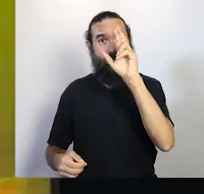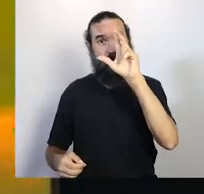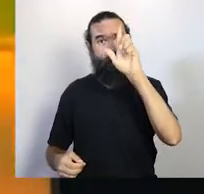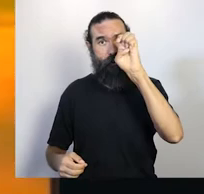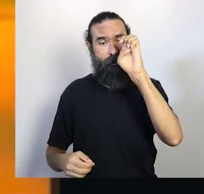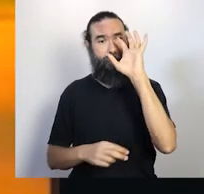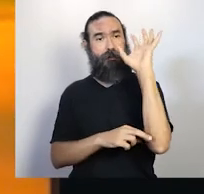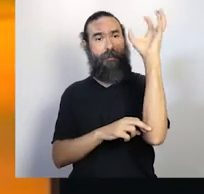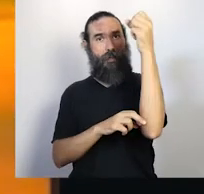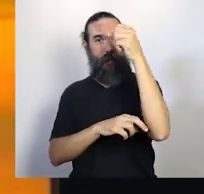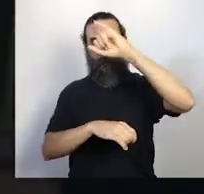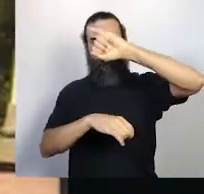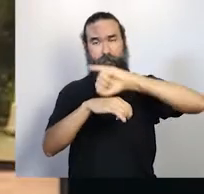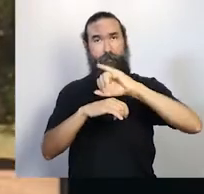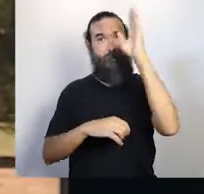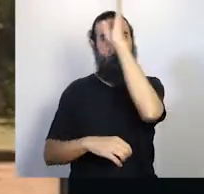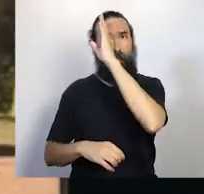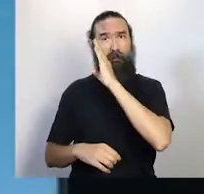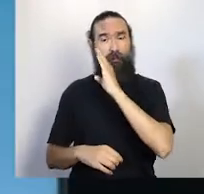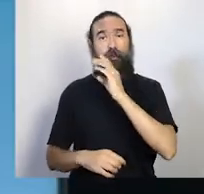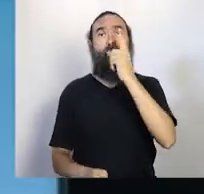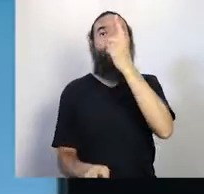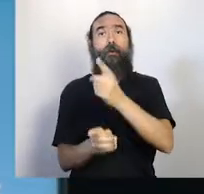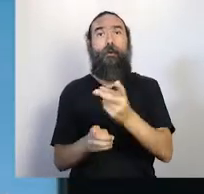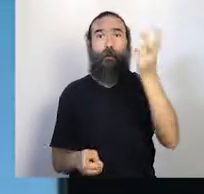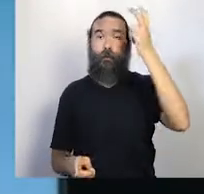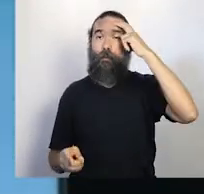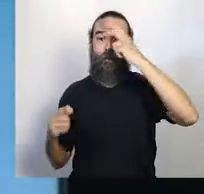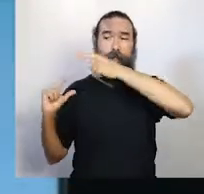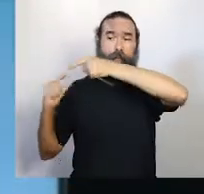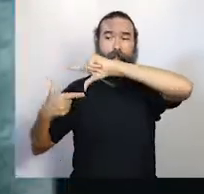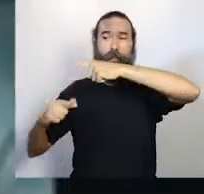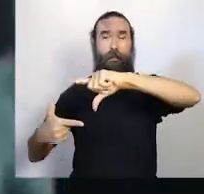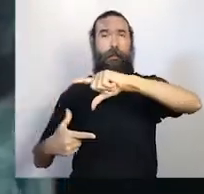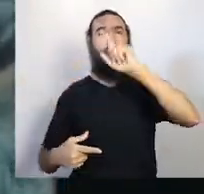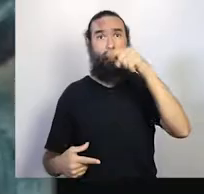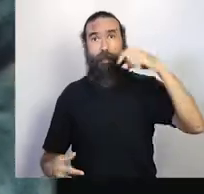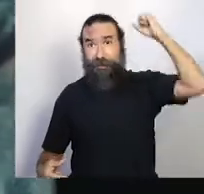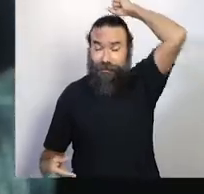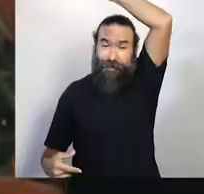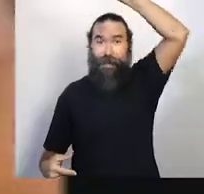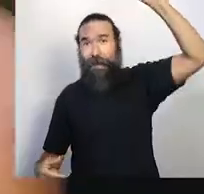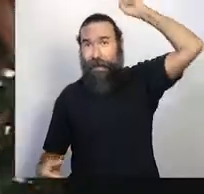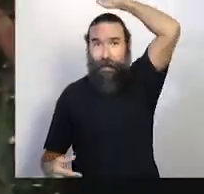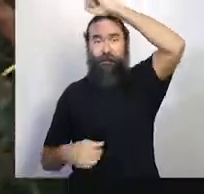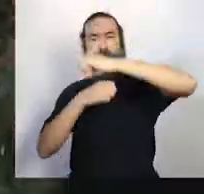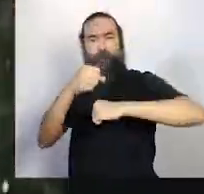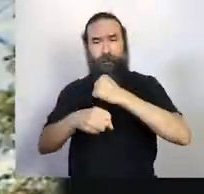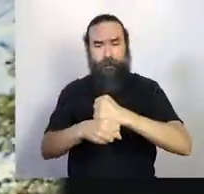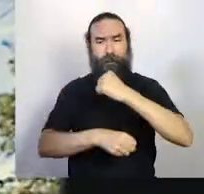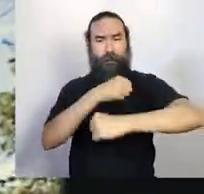Cerrado, coração do Brasil. Um encontro de culturas tradicionais. Me tornei sagrado. Passei a